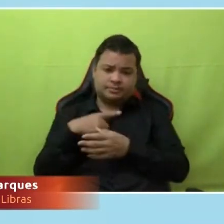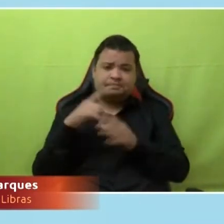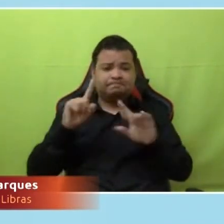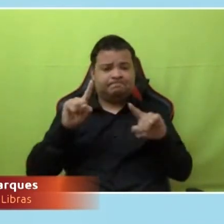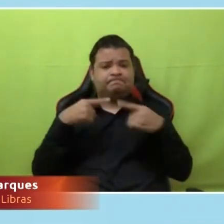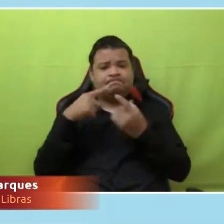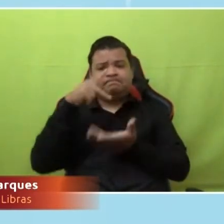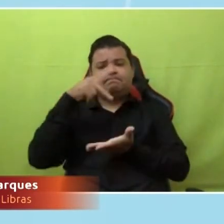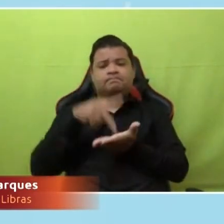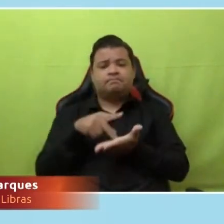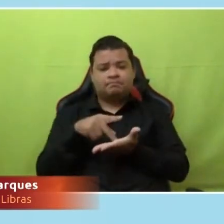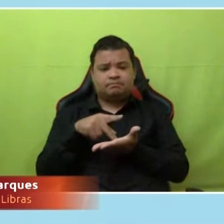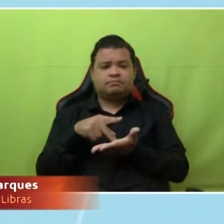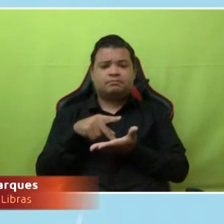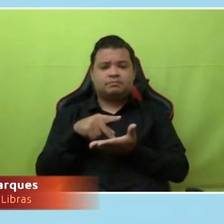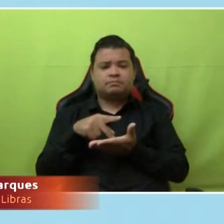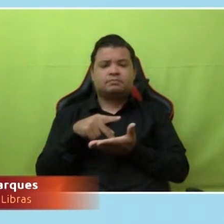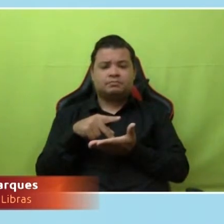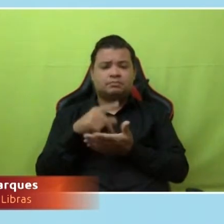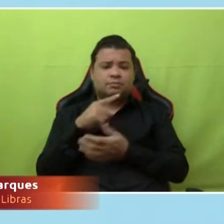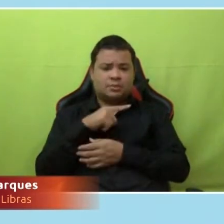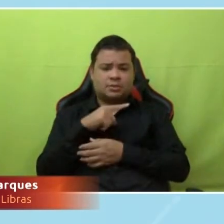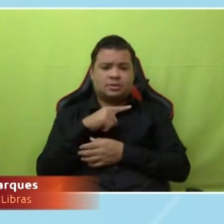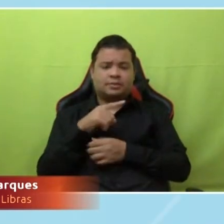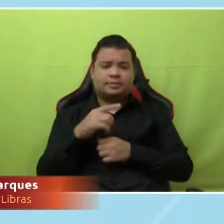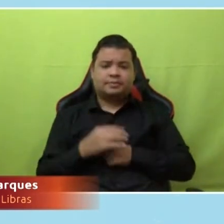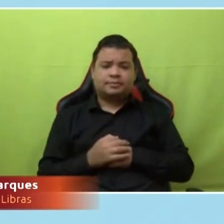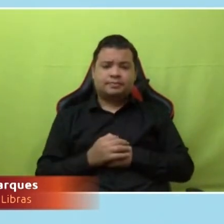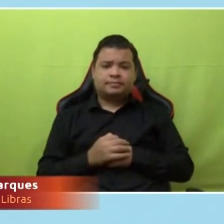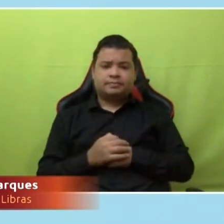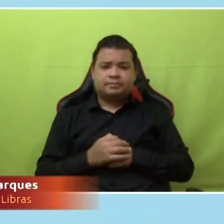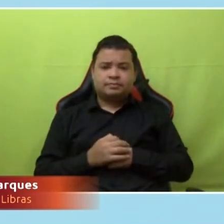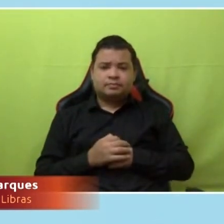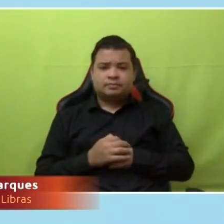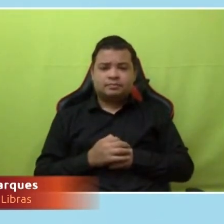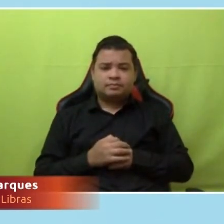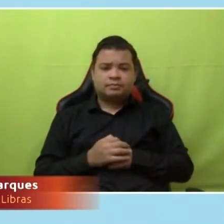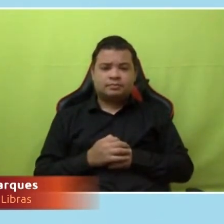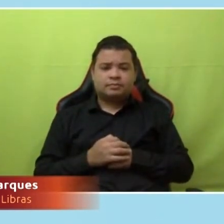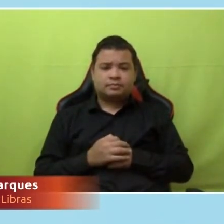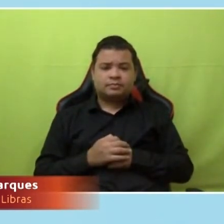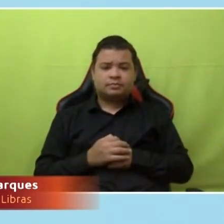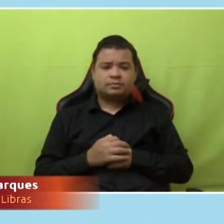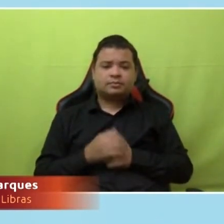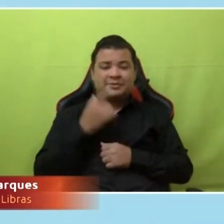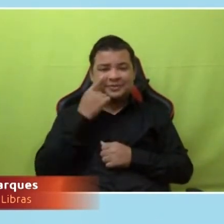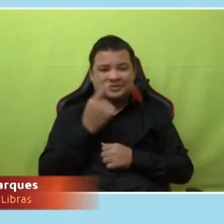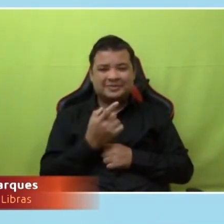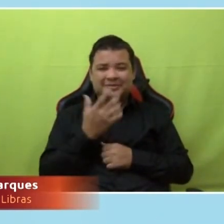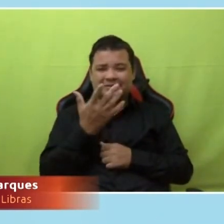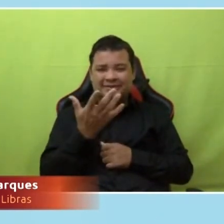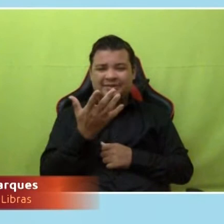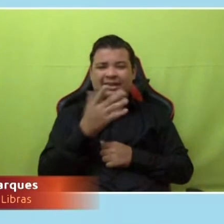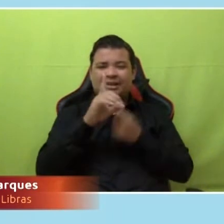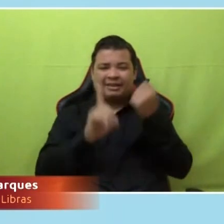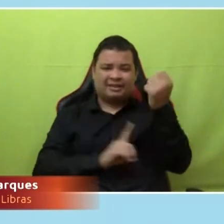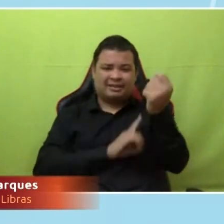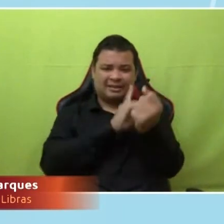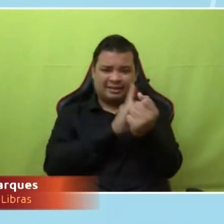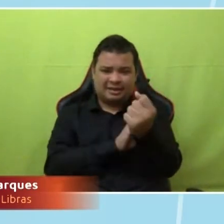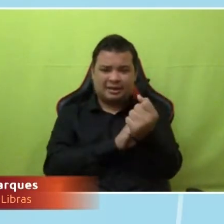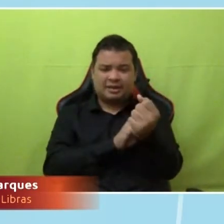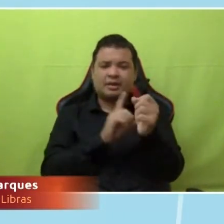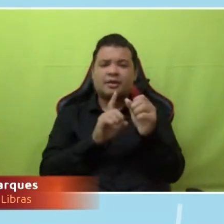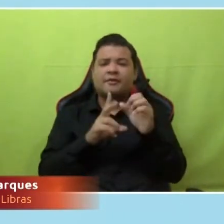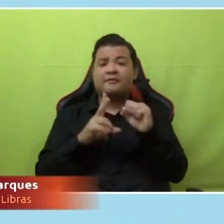de vacinas contra a dengue. A gente mencionou, não é um vírus. Na verdade, são 4 sorotipos diferentes